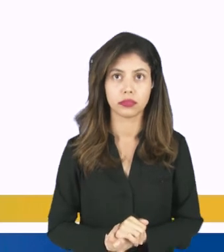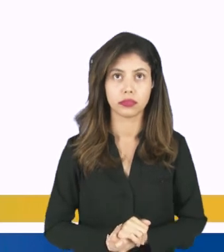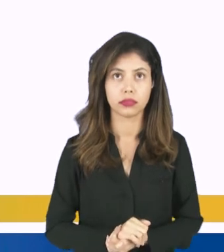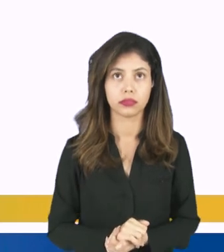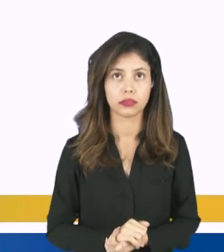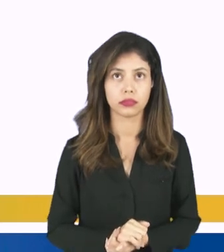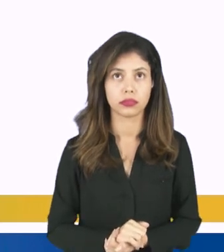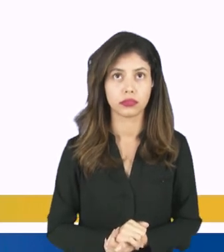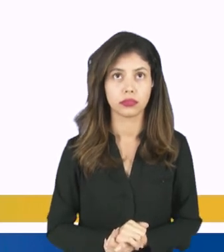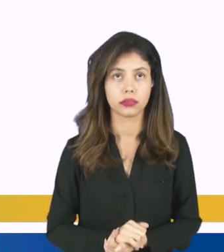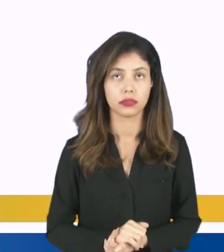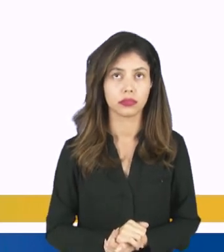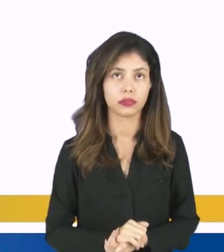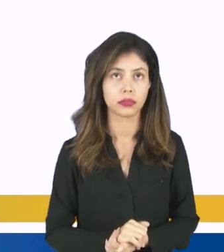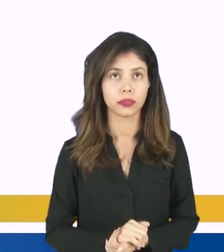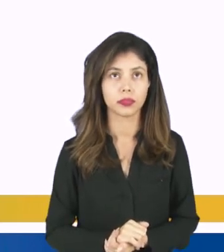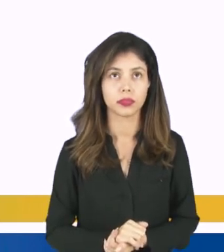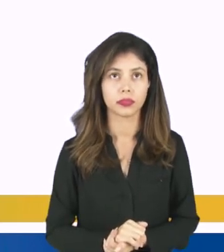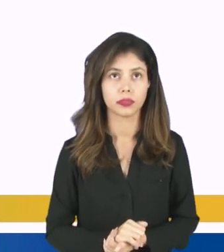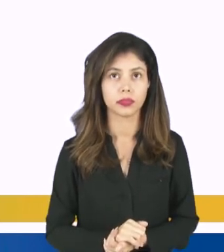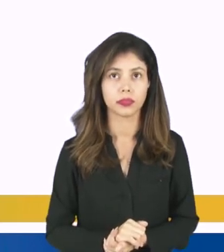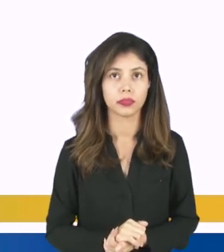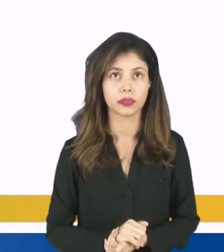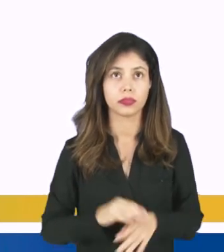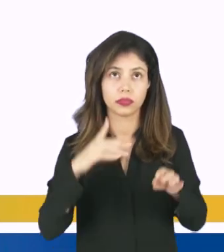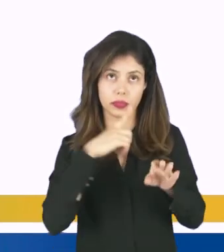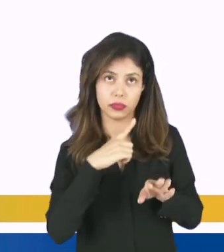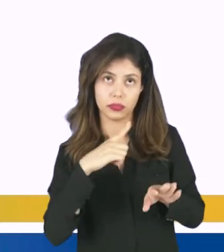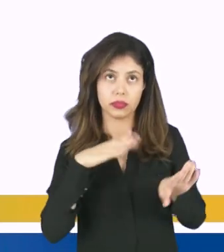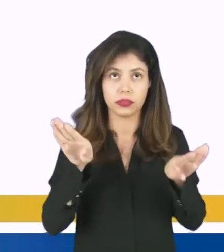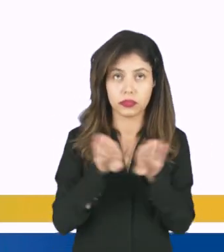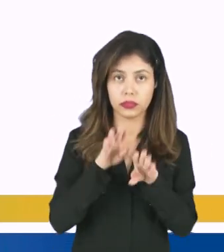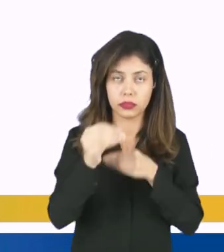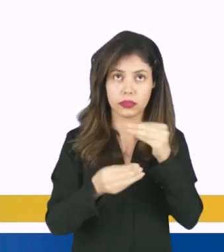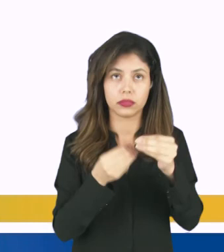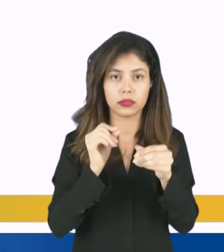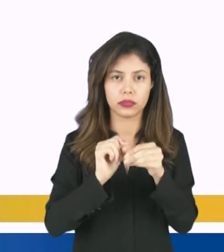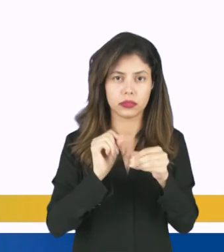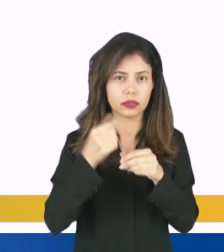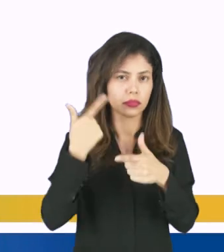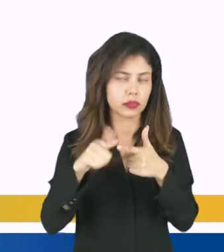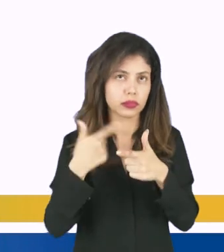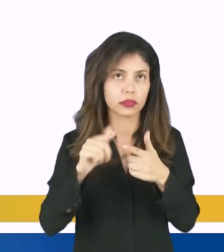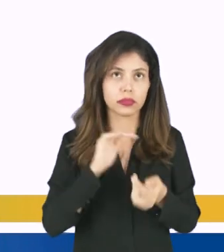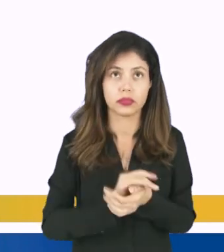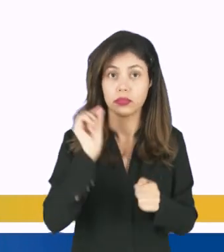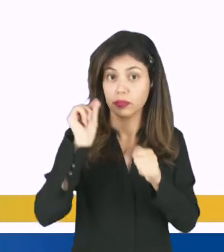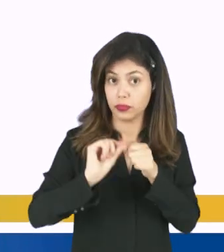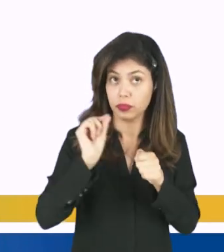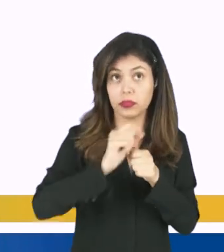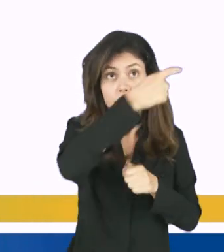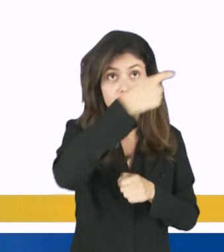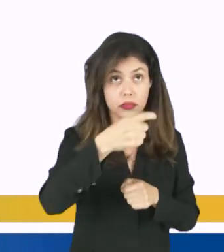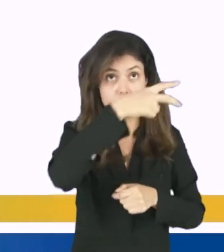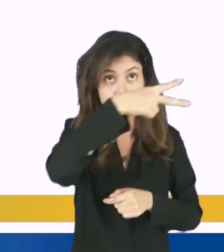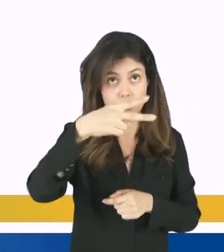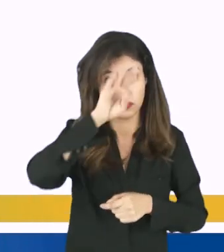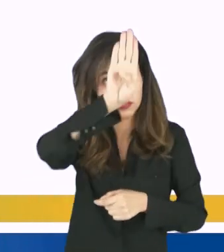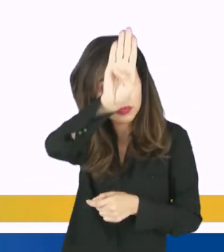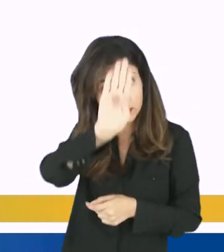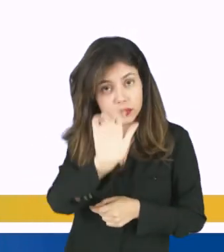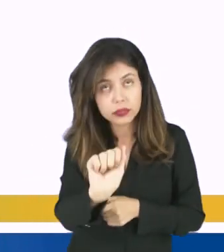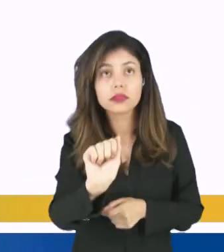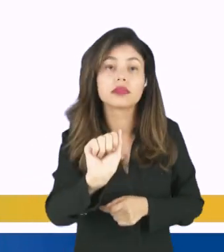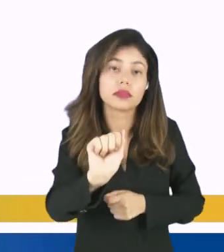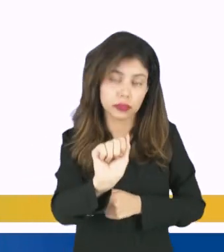sobre A. Tudo bem, gente? E aí você vai verificar nessa sentença que nós podemos fragmentar